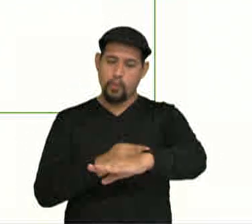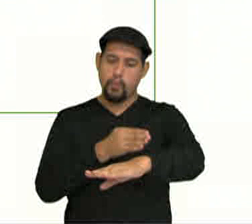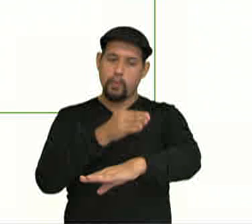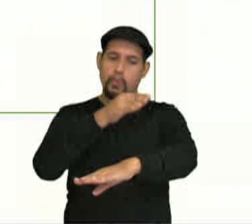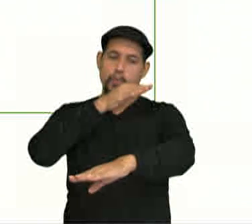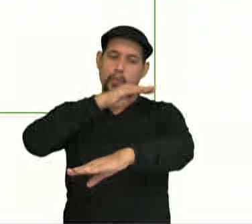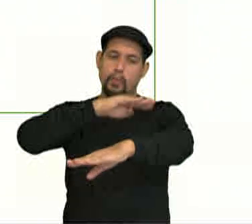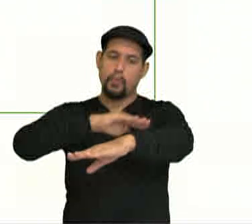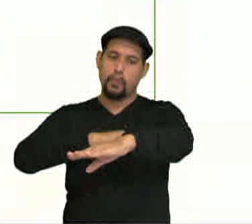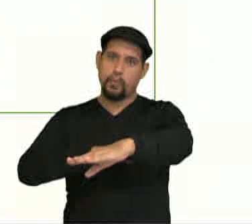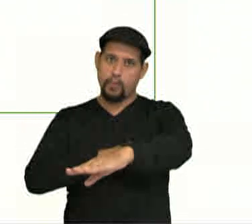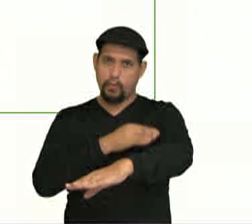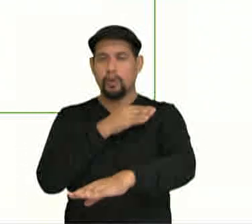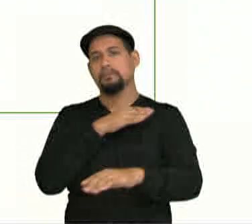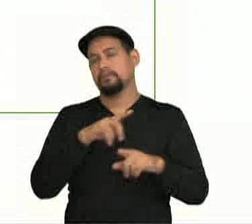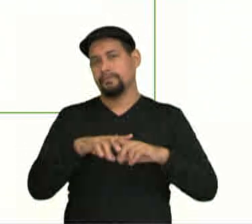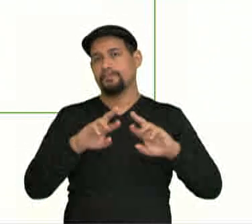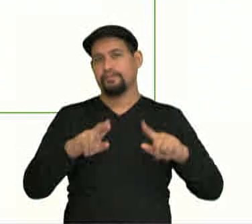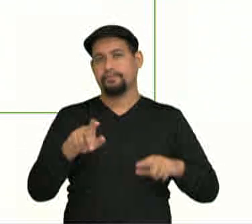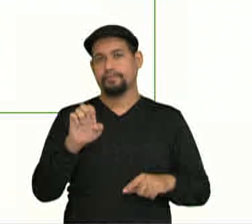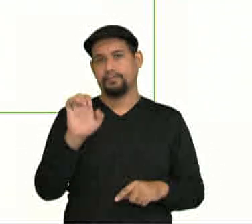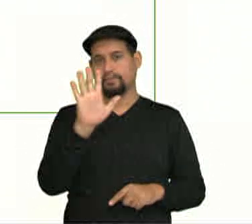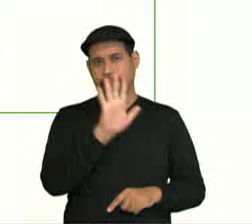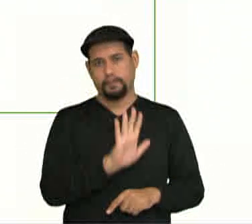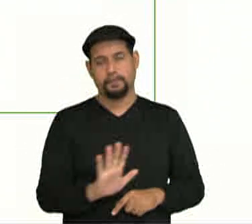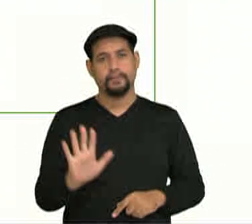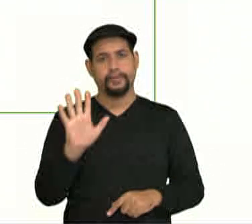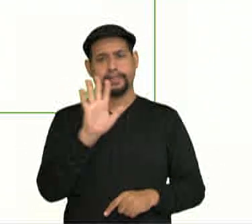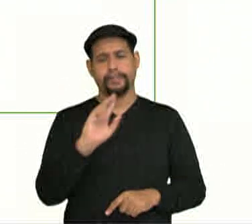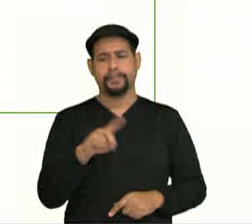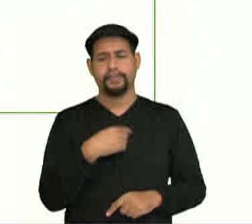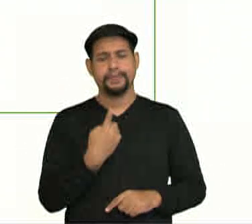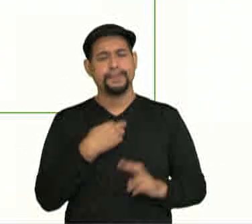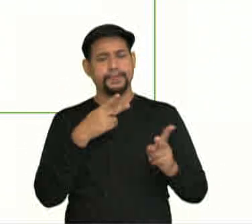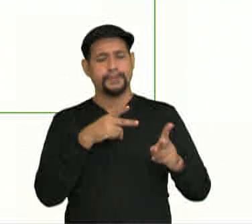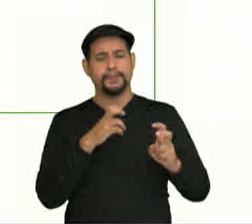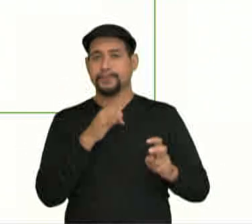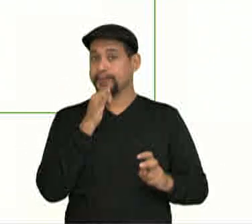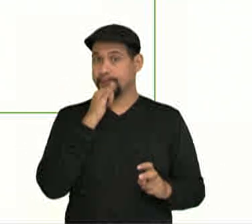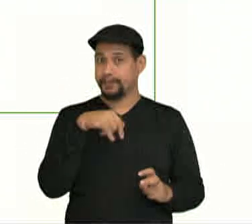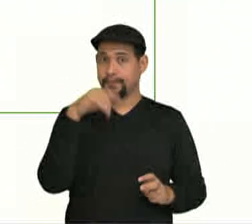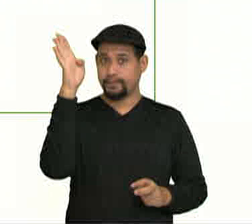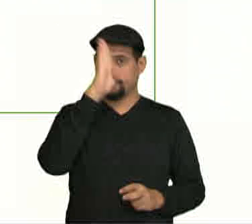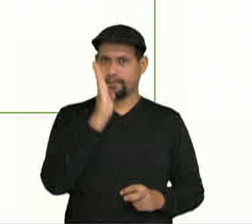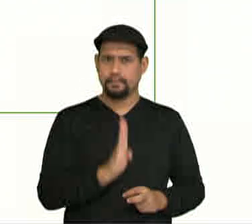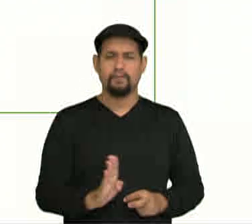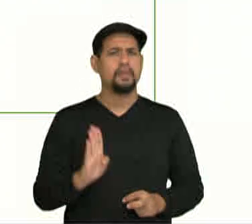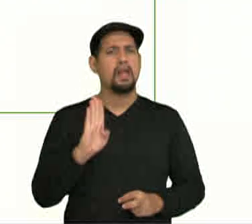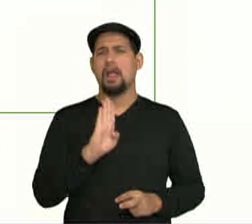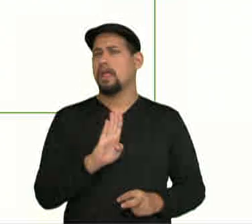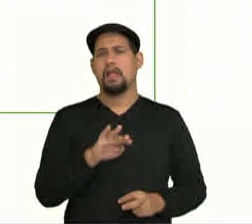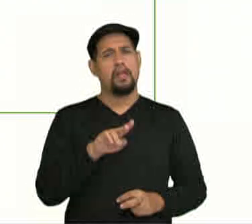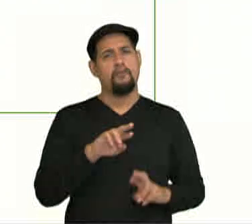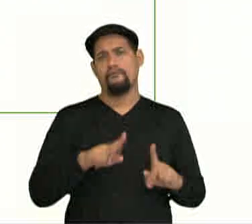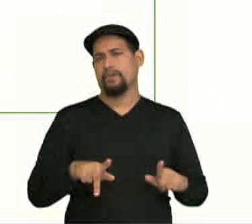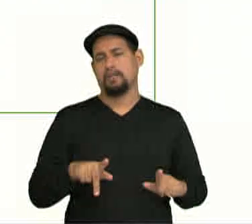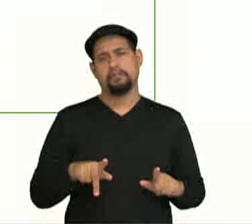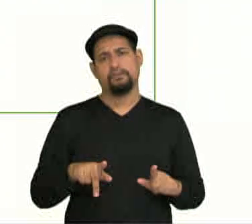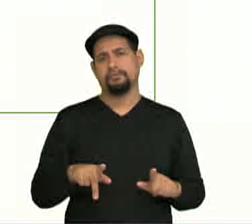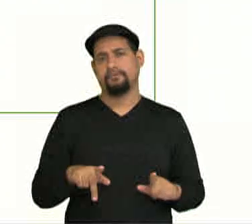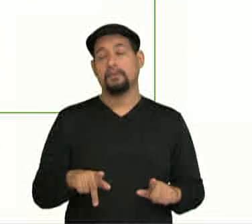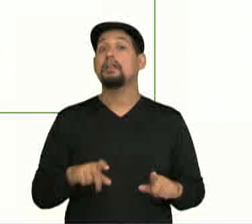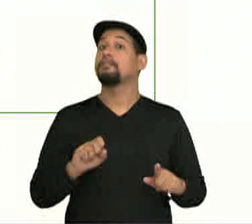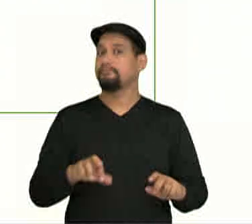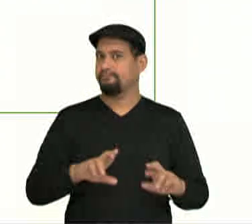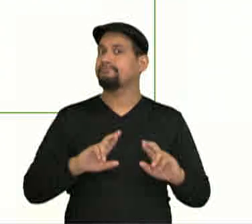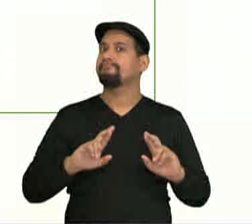diferenças em relação ao relevo da Europa. Então a gente vai perceber que o nosso relevo brasileiro, ele não é igual, ele é